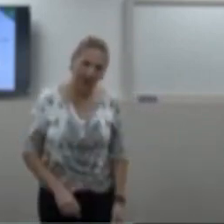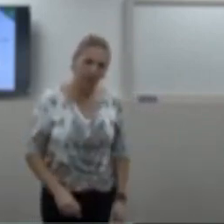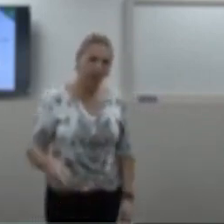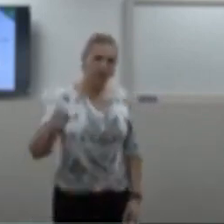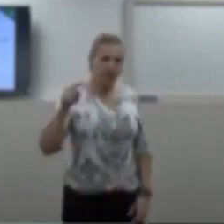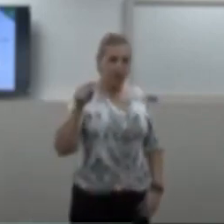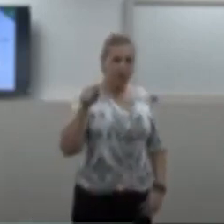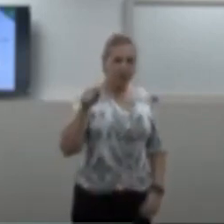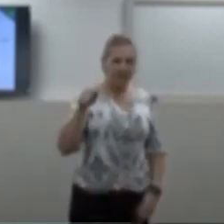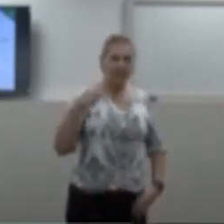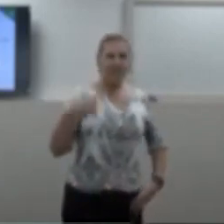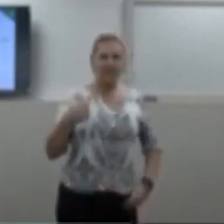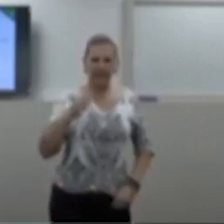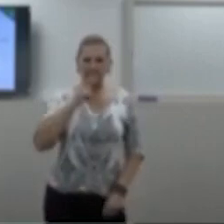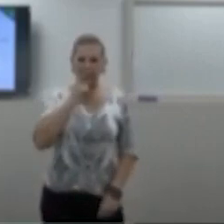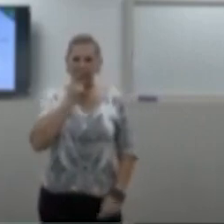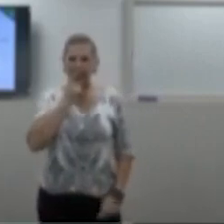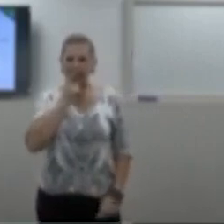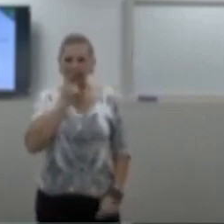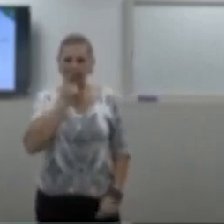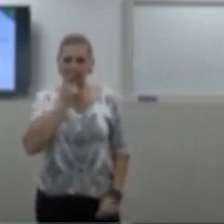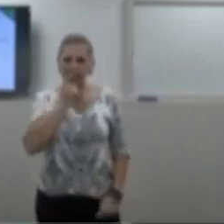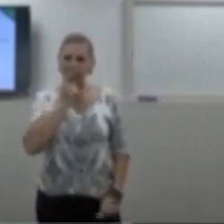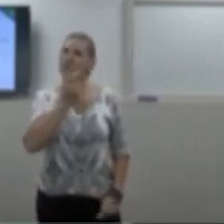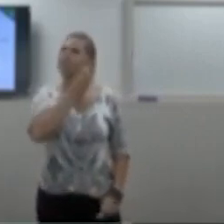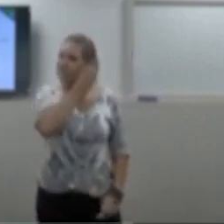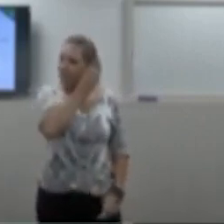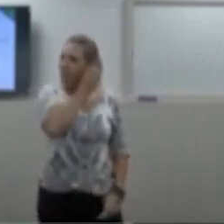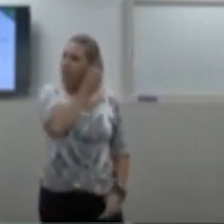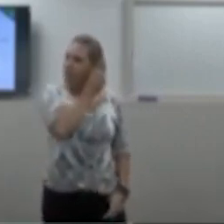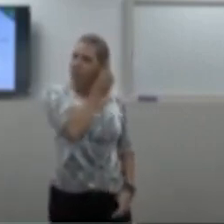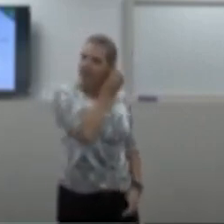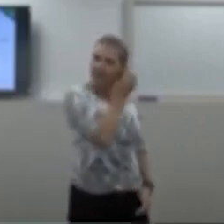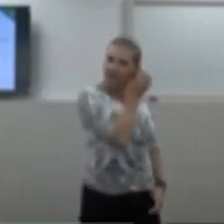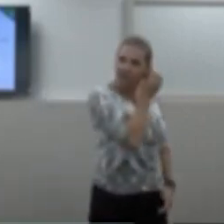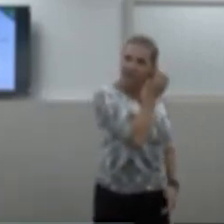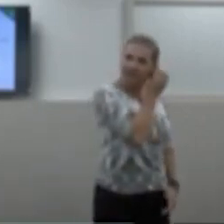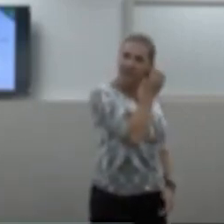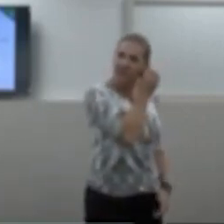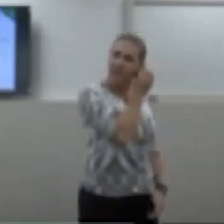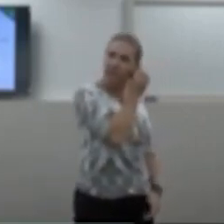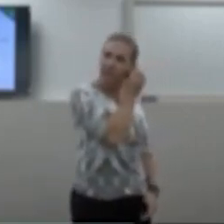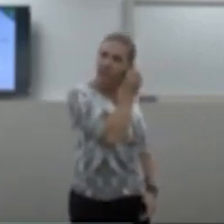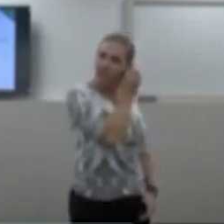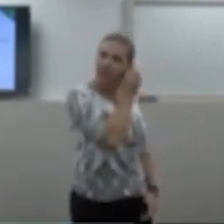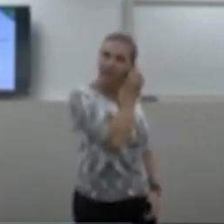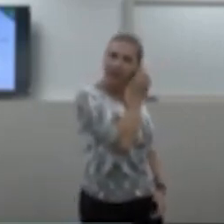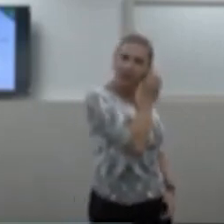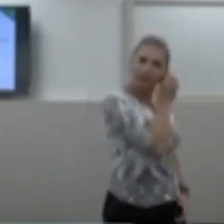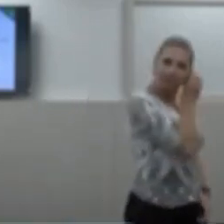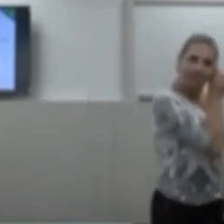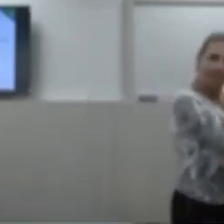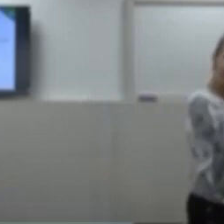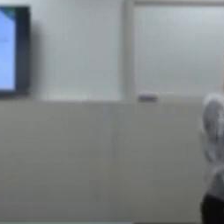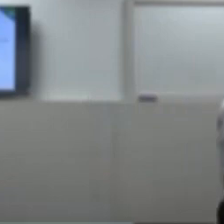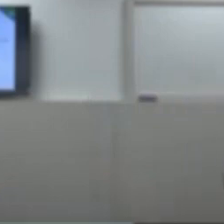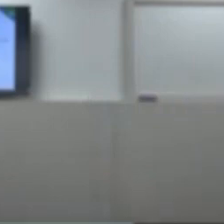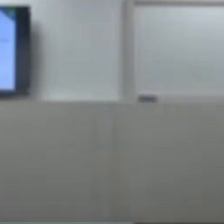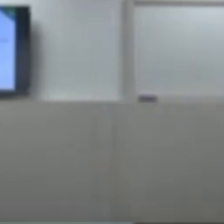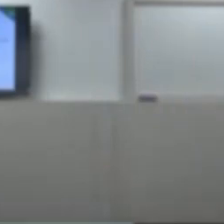Bom trabalho, eu vou contar. Será que são necessários 3 minutos? Tá bom, eu vou esperar 3 minutos. Bom trabalho.